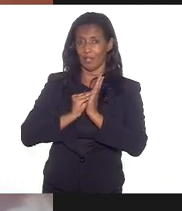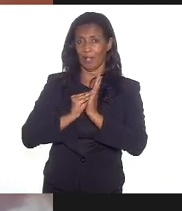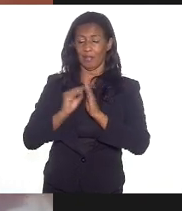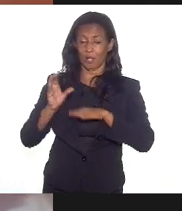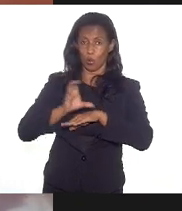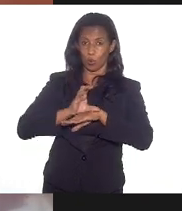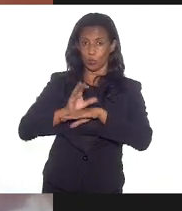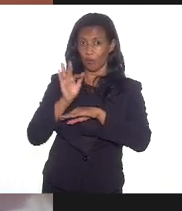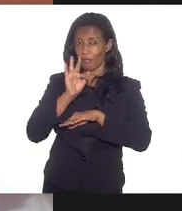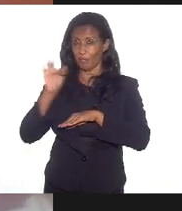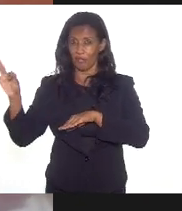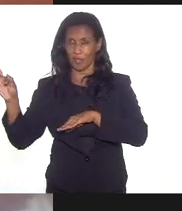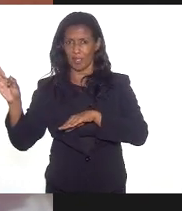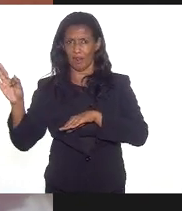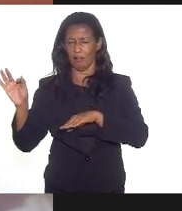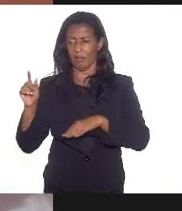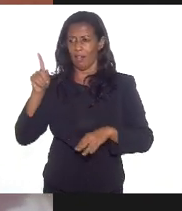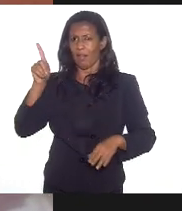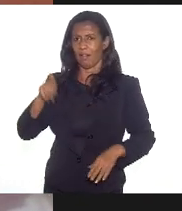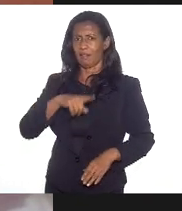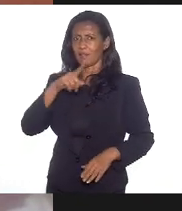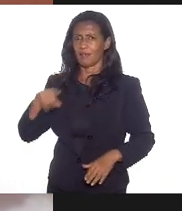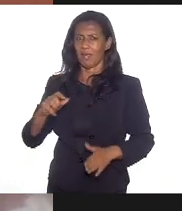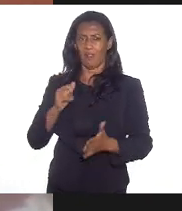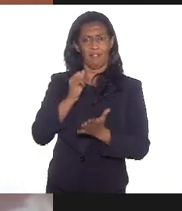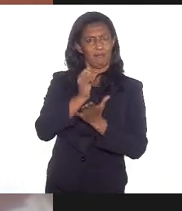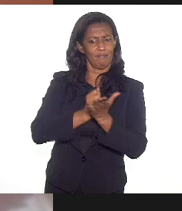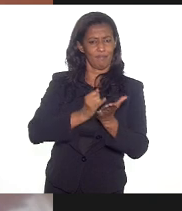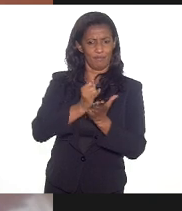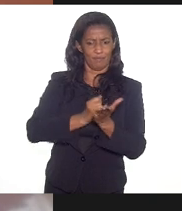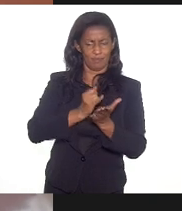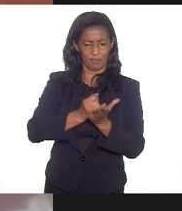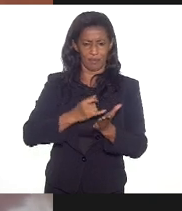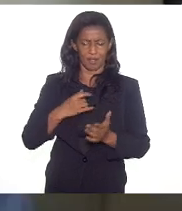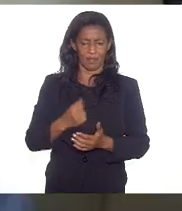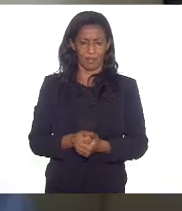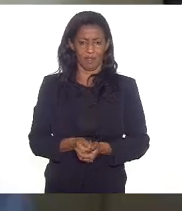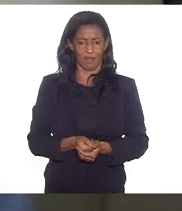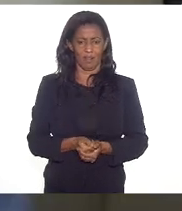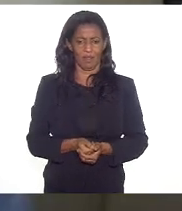Federal aquela isenção. E aqui diz no...